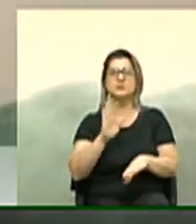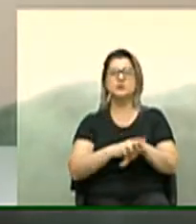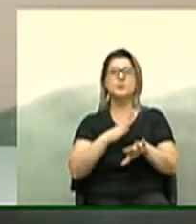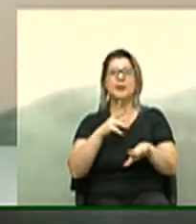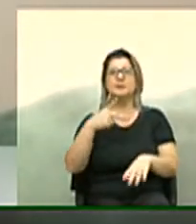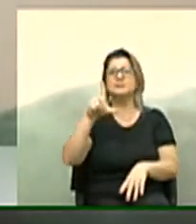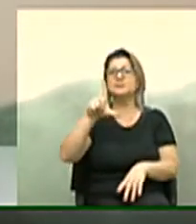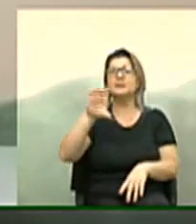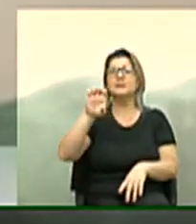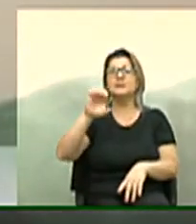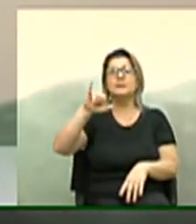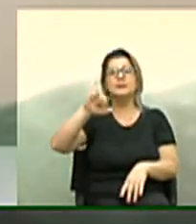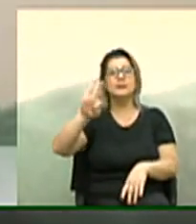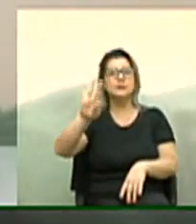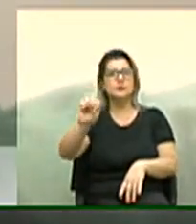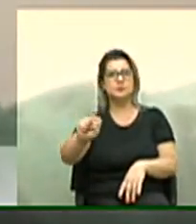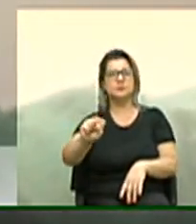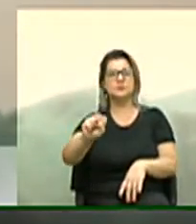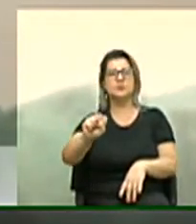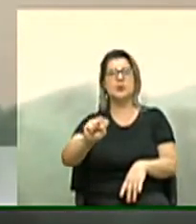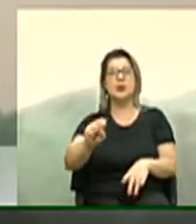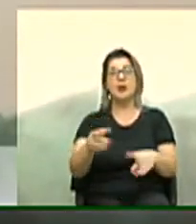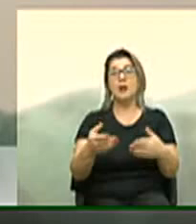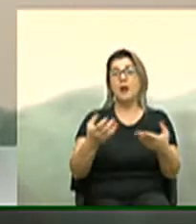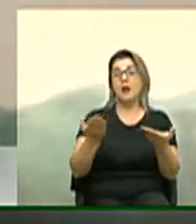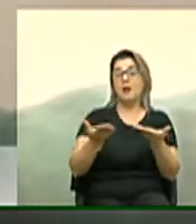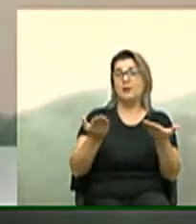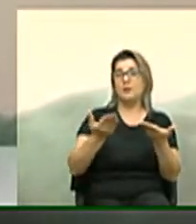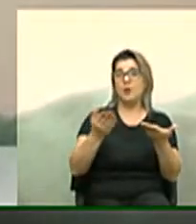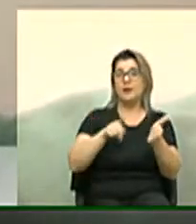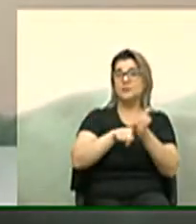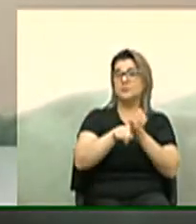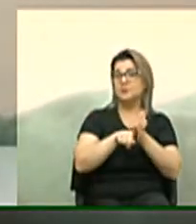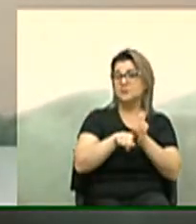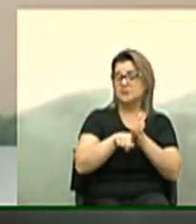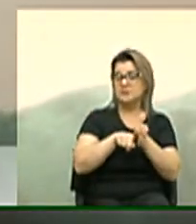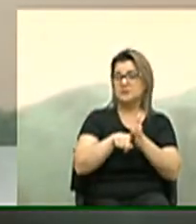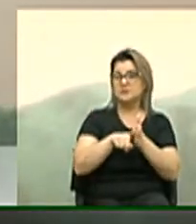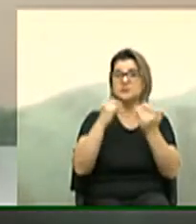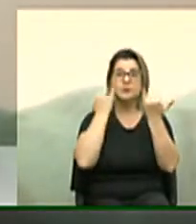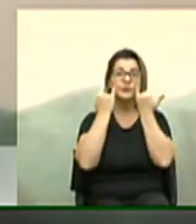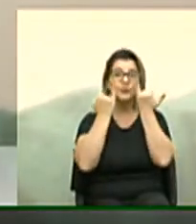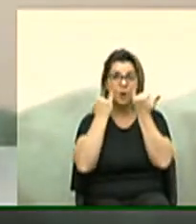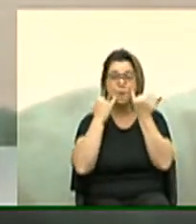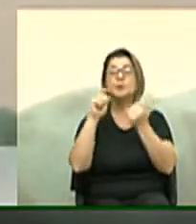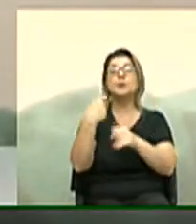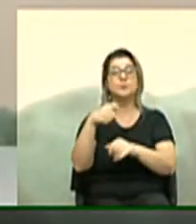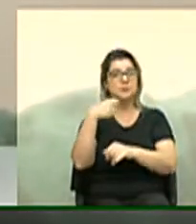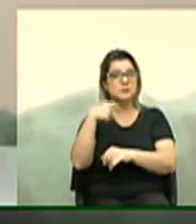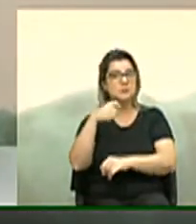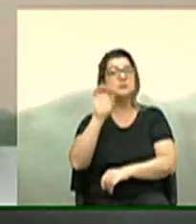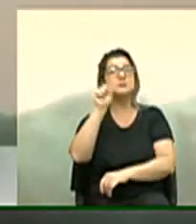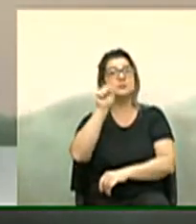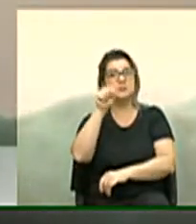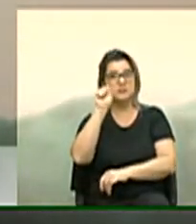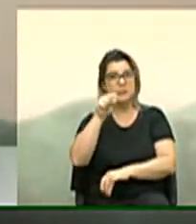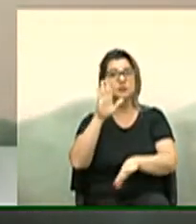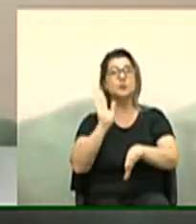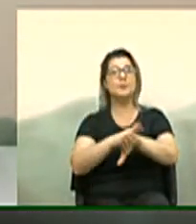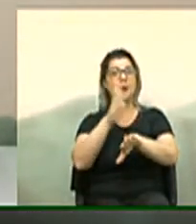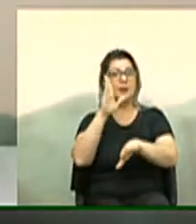precisa de leitos. E nós temos 3 hospitais fechados em Porto Alegre. Nós temos o Parque Belém, com